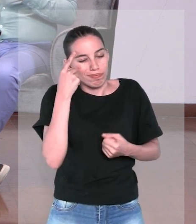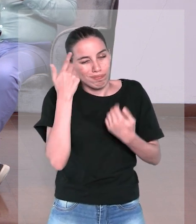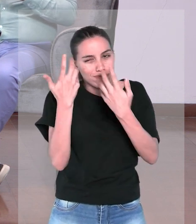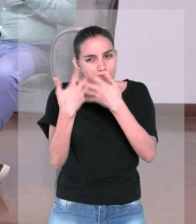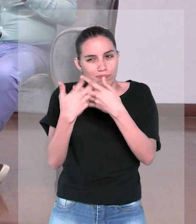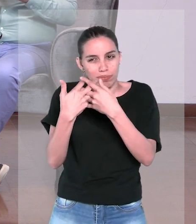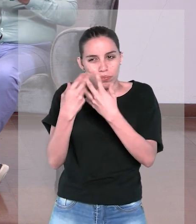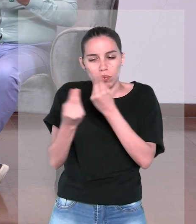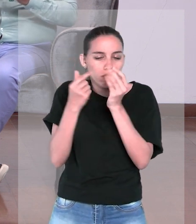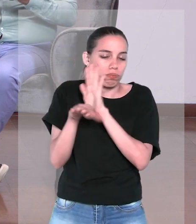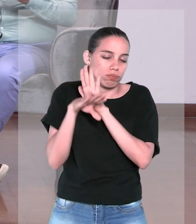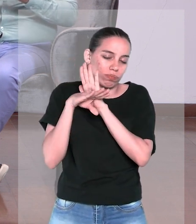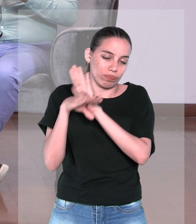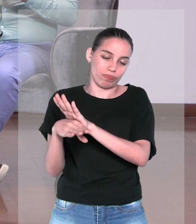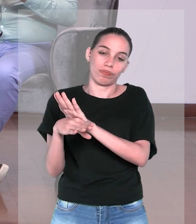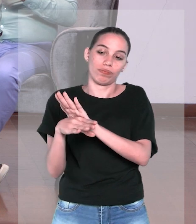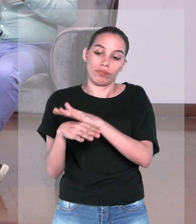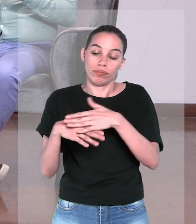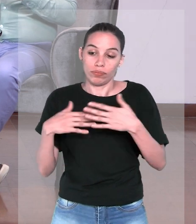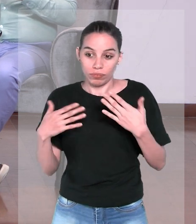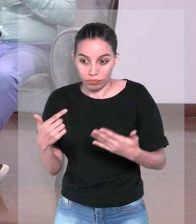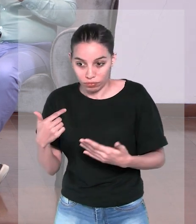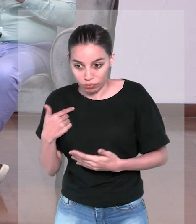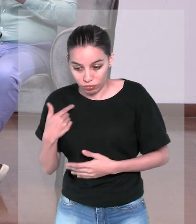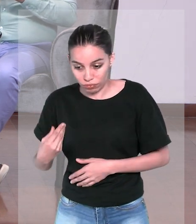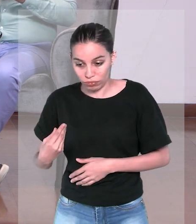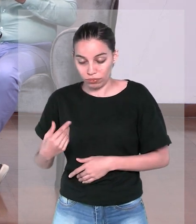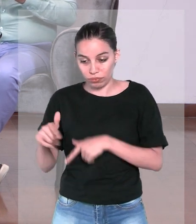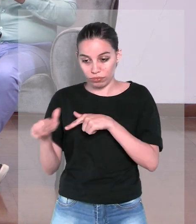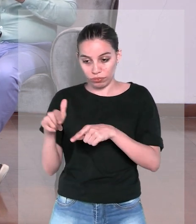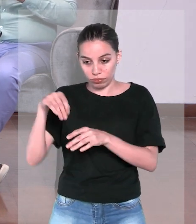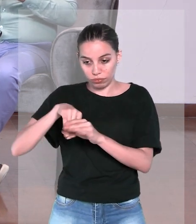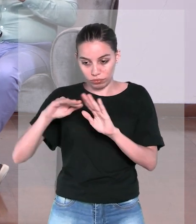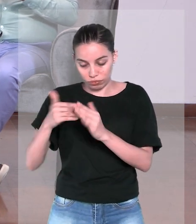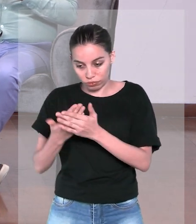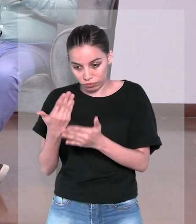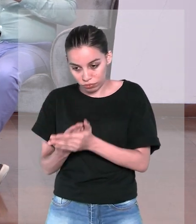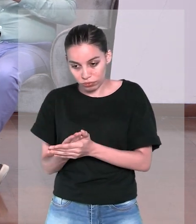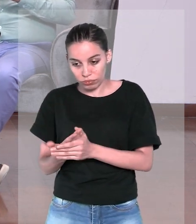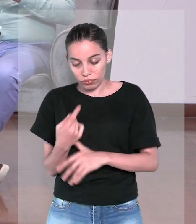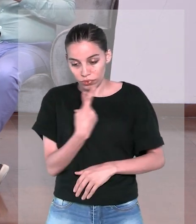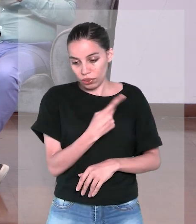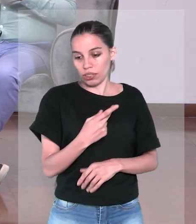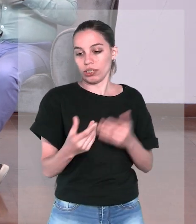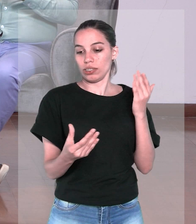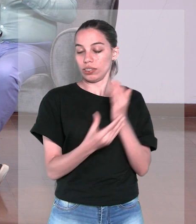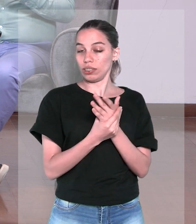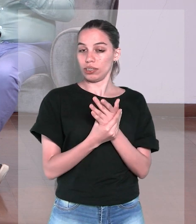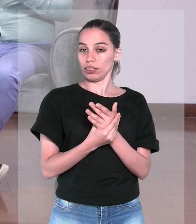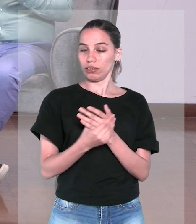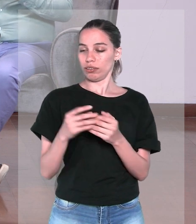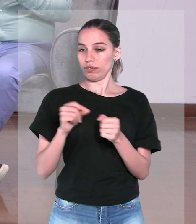para você ser resiliente, não é? Para que você possa crescer. Eu não tenho nada contra a resiliência, tá? Até tem um estudo sobre isso. Mas